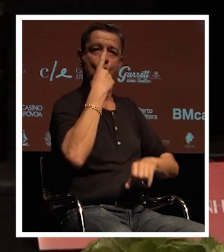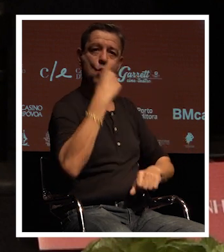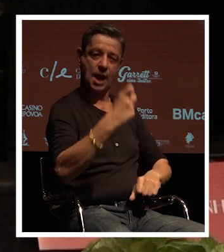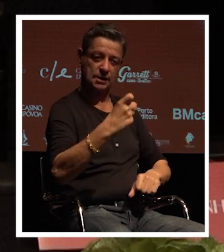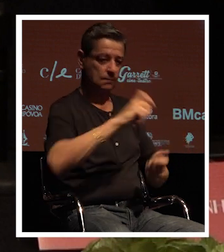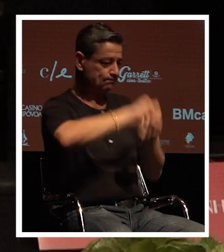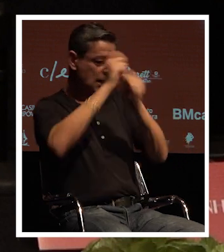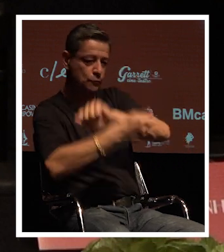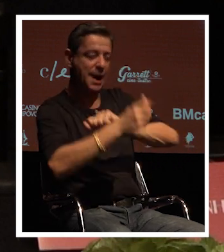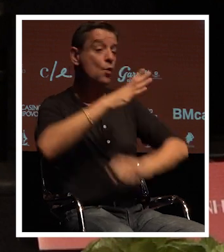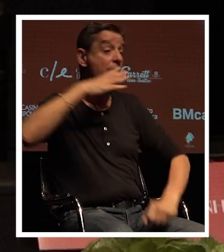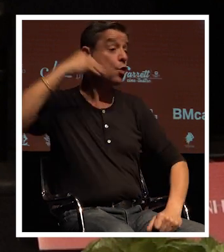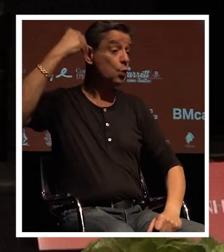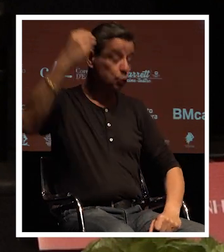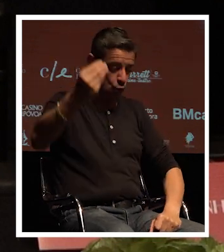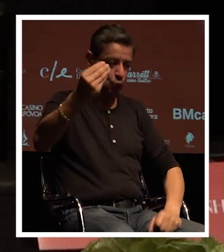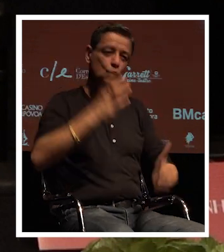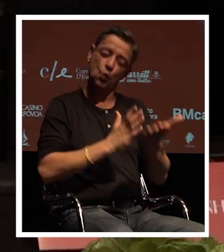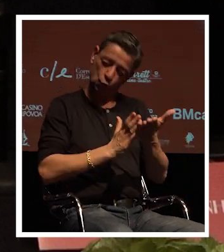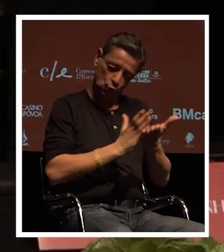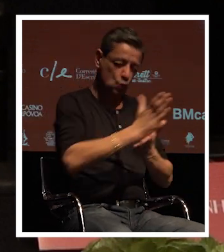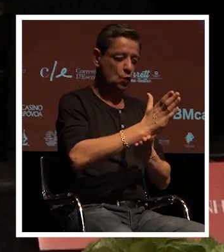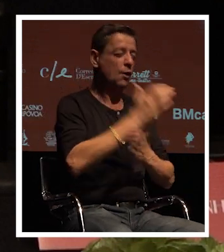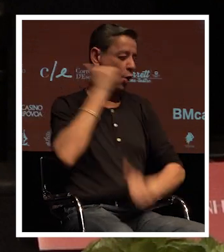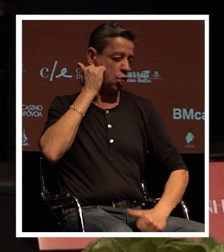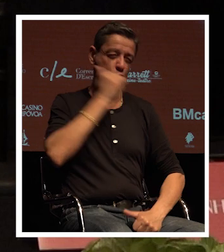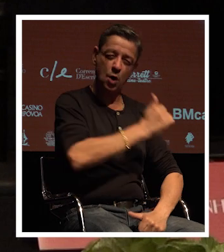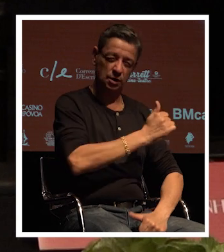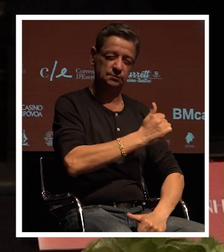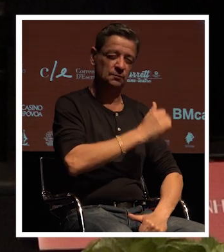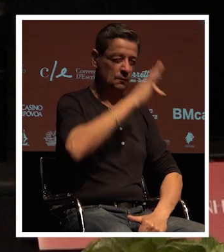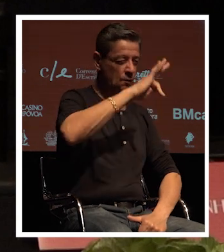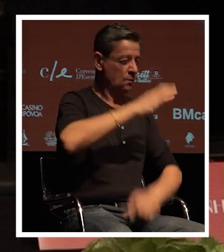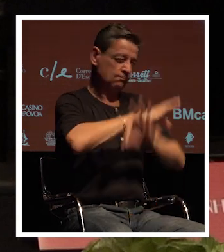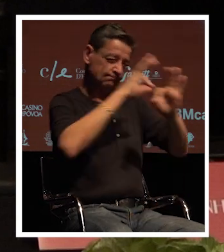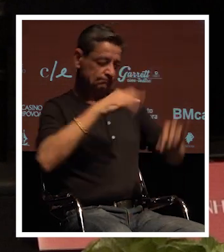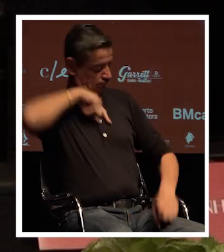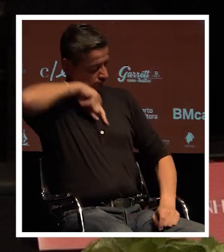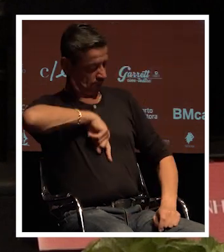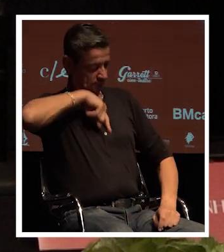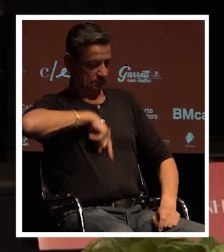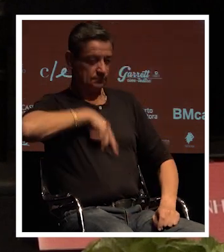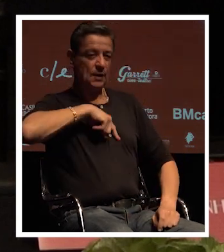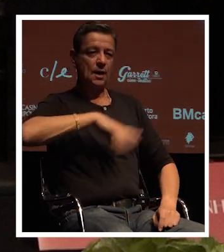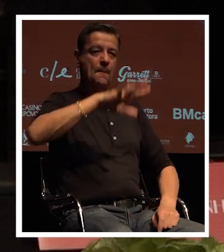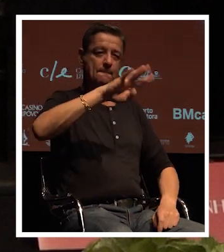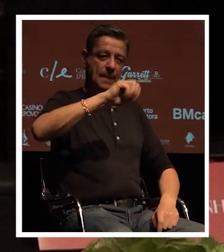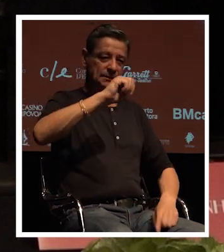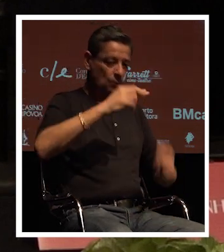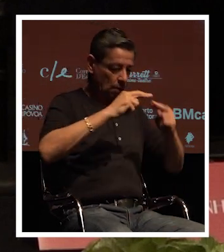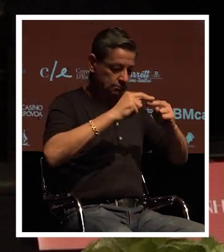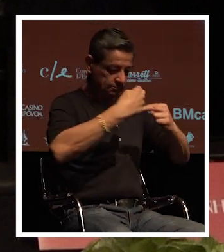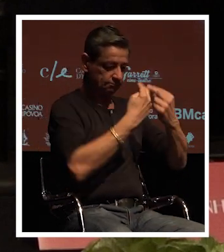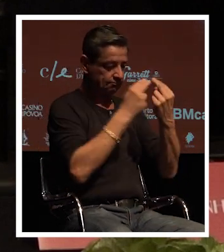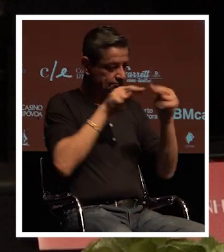transformar num adulto continuo a suportar a dor como um faquir com os pés em cima das peças de